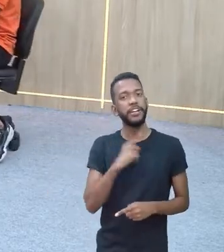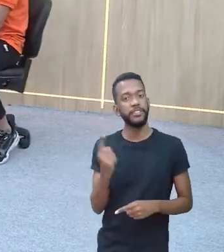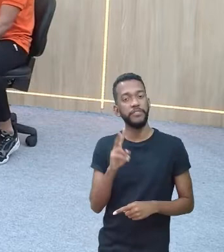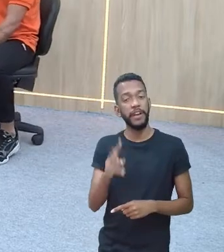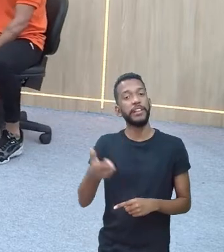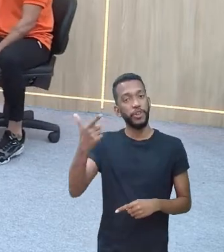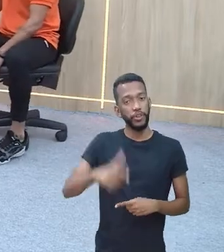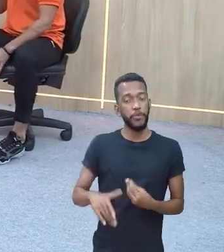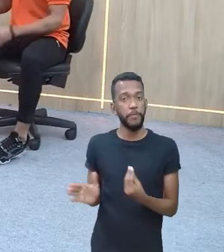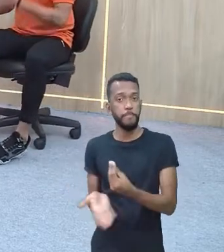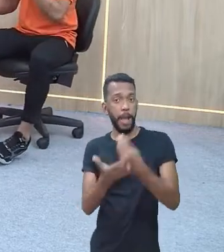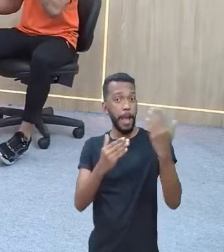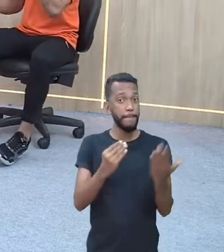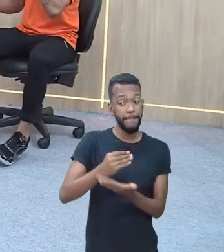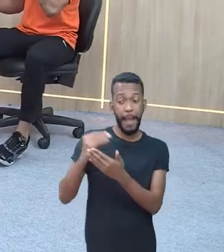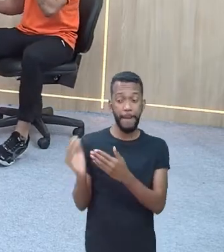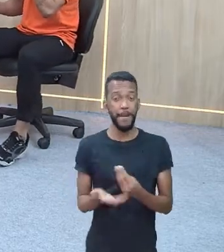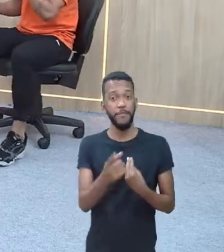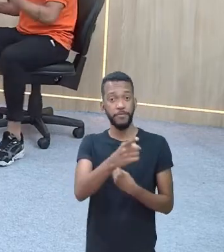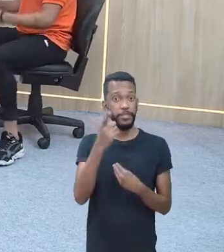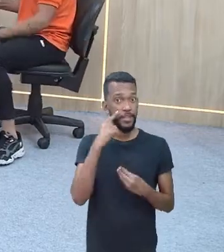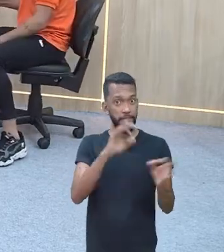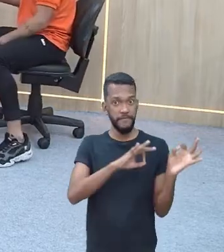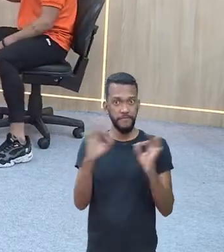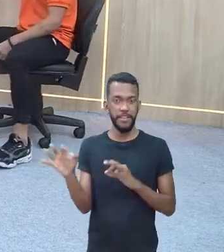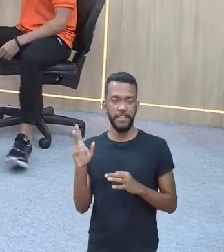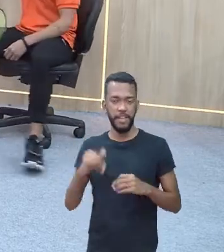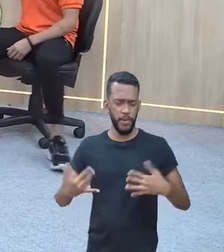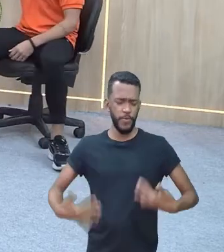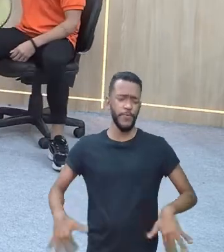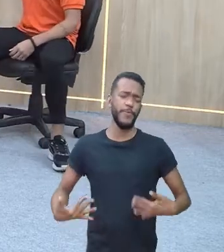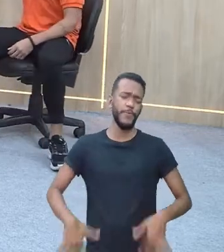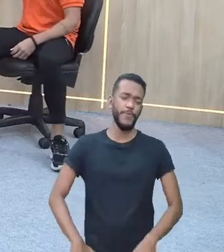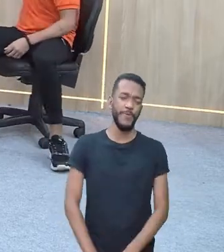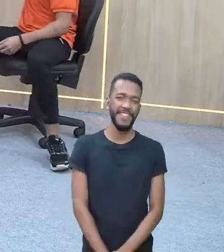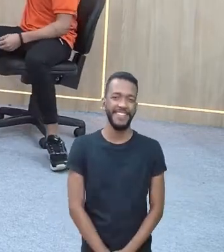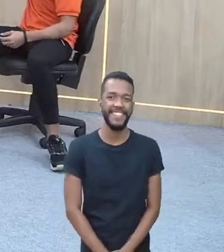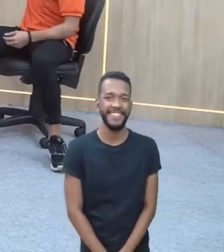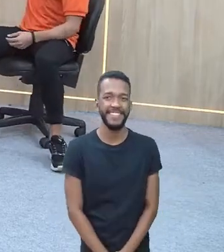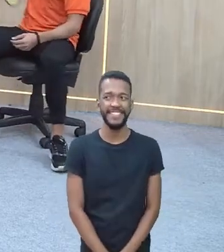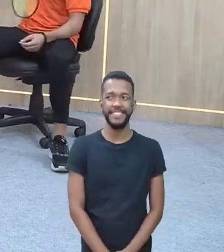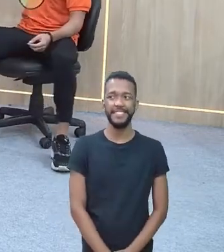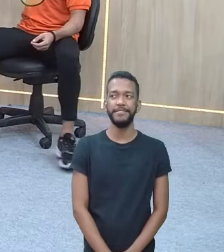mais um aqui, só pra vocês verem que o time aqui é caro, viu?